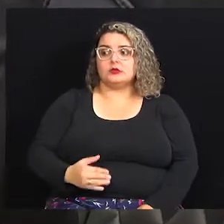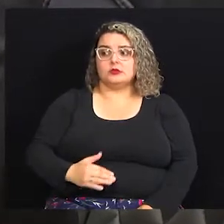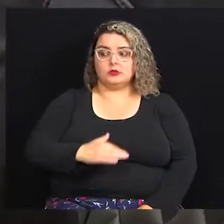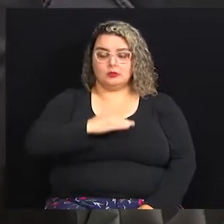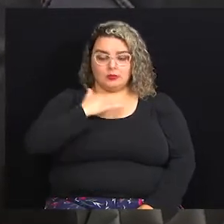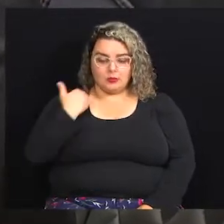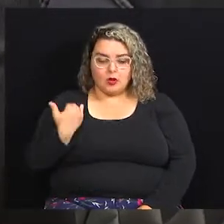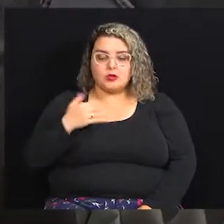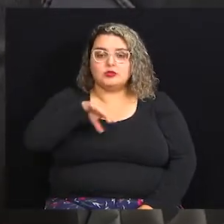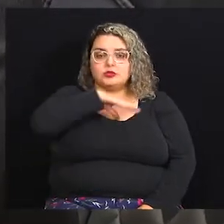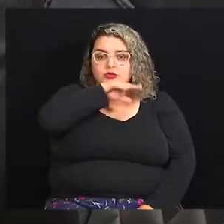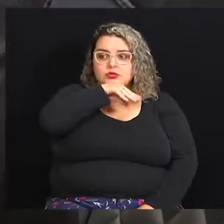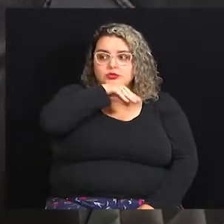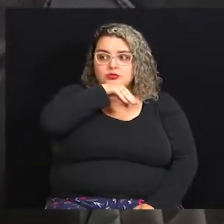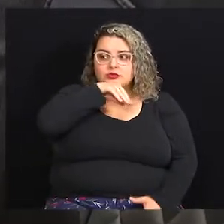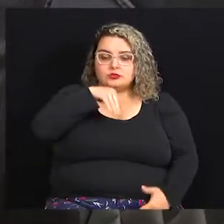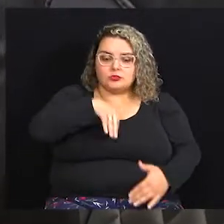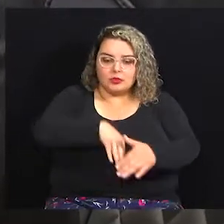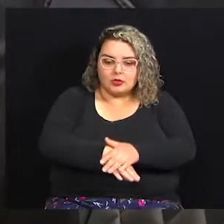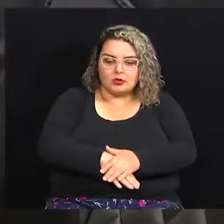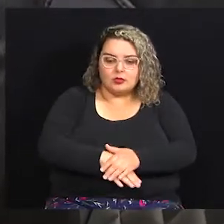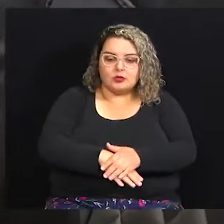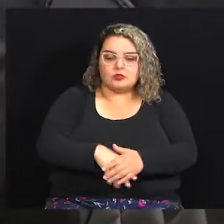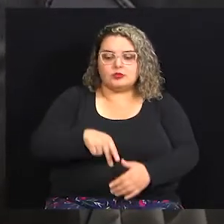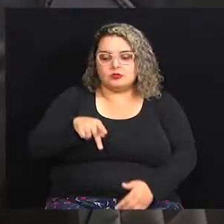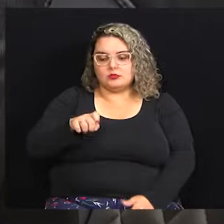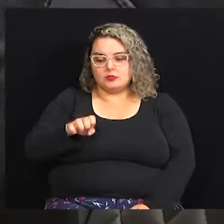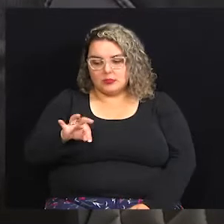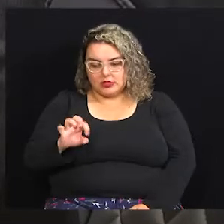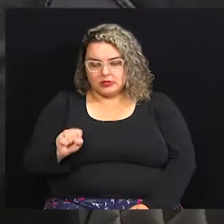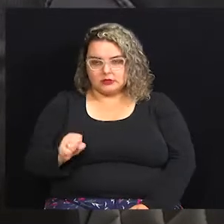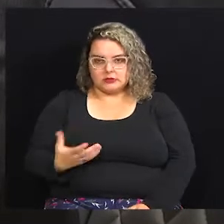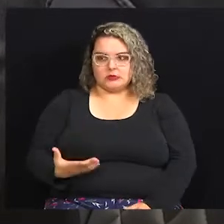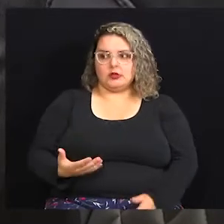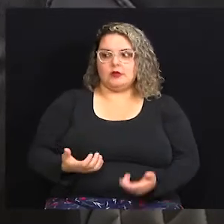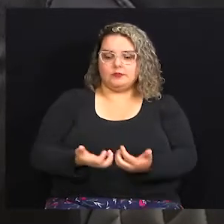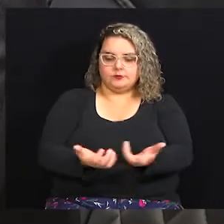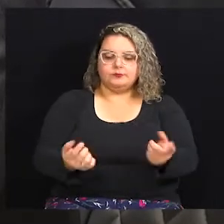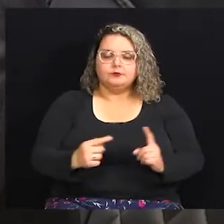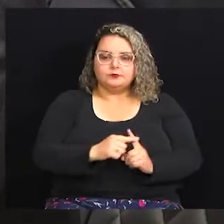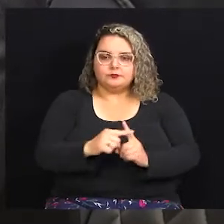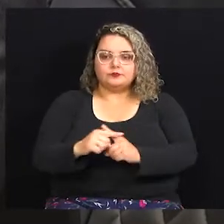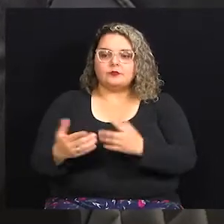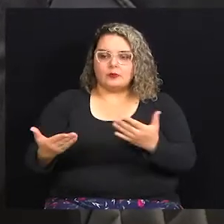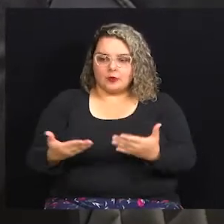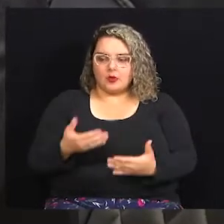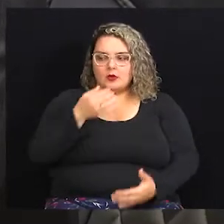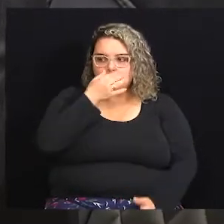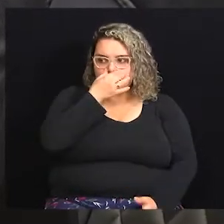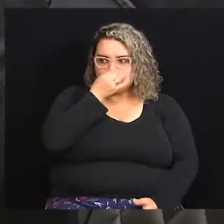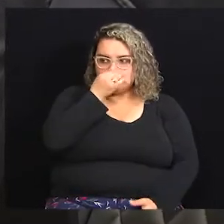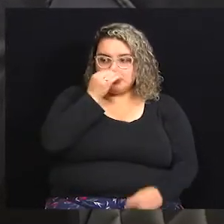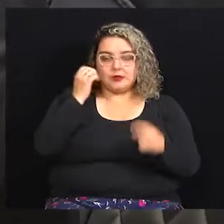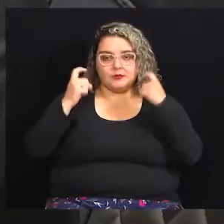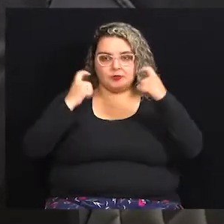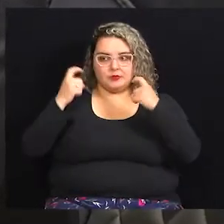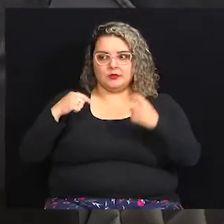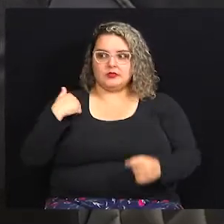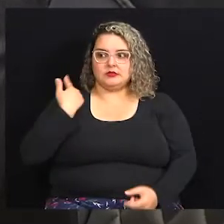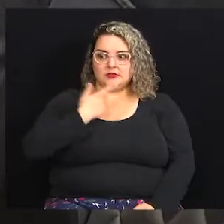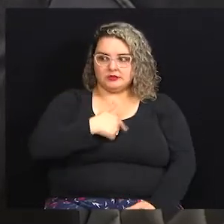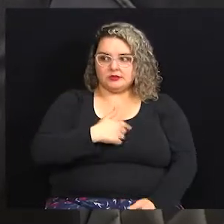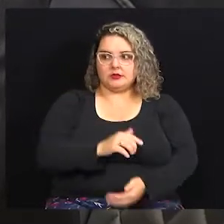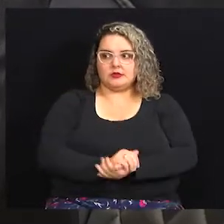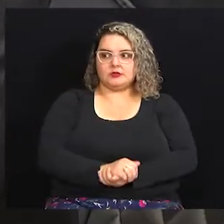sepultamento de animais de estimação Pets hoje a nossa preocupação